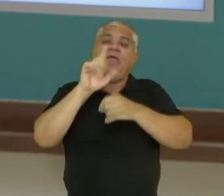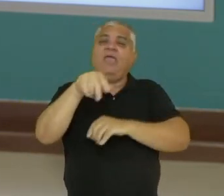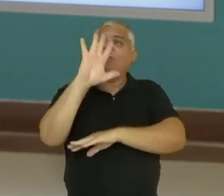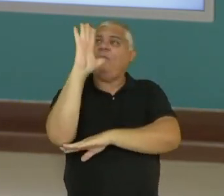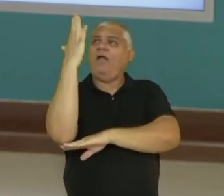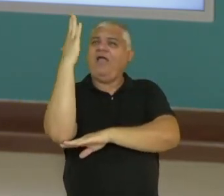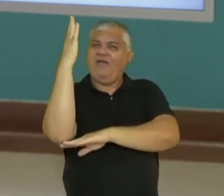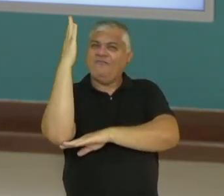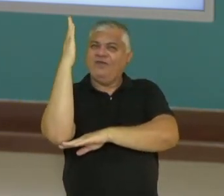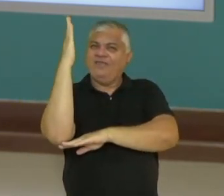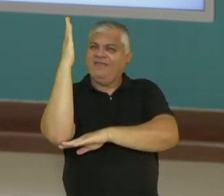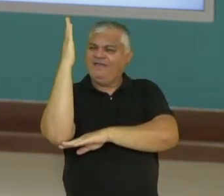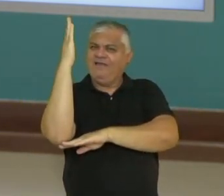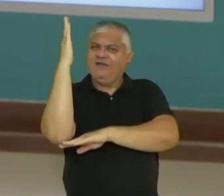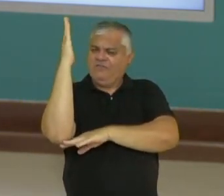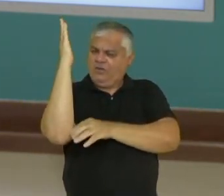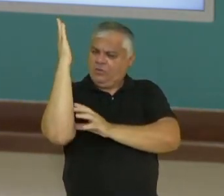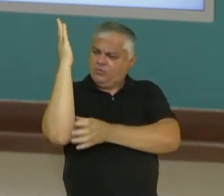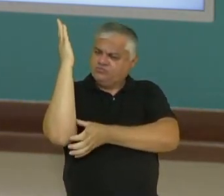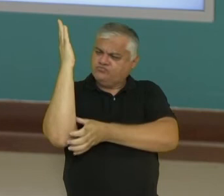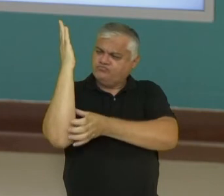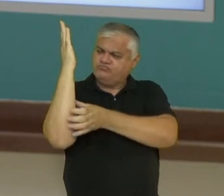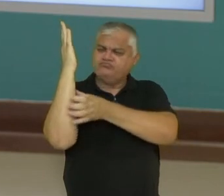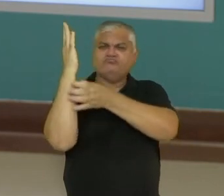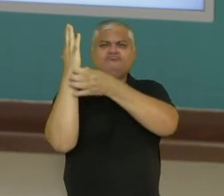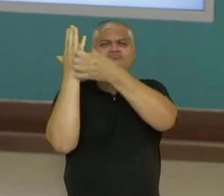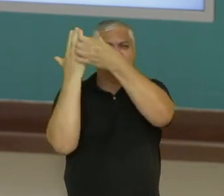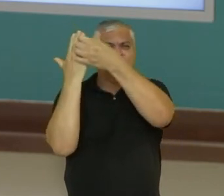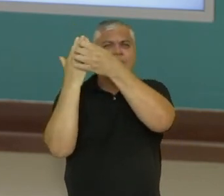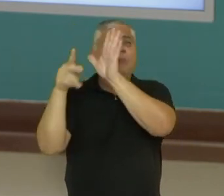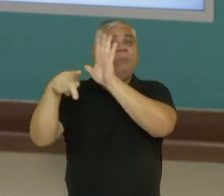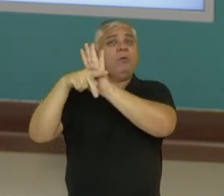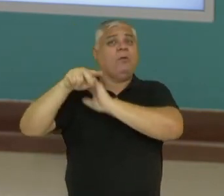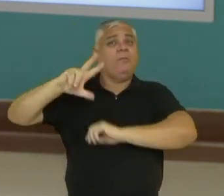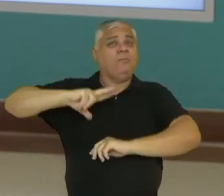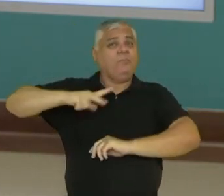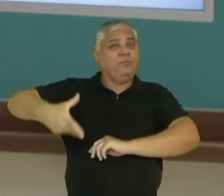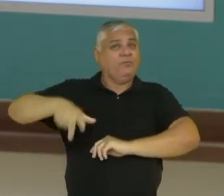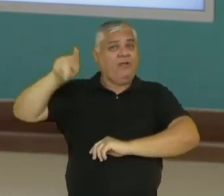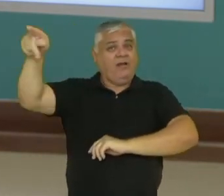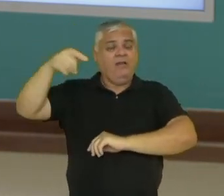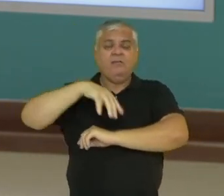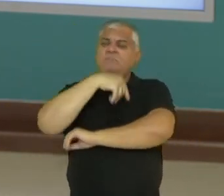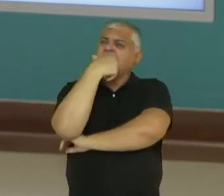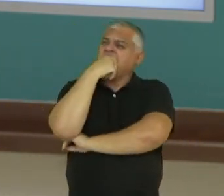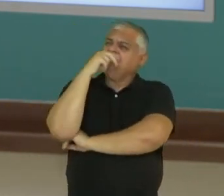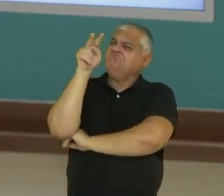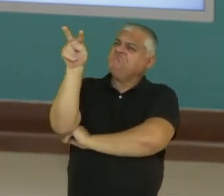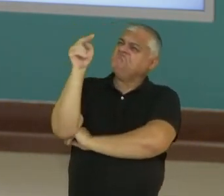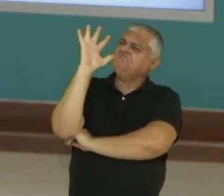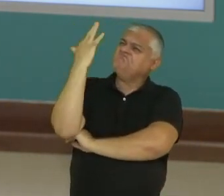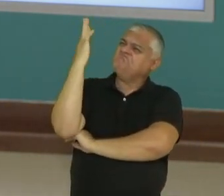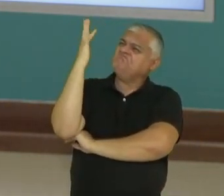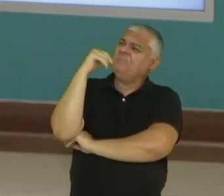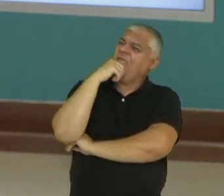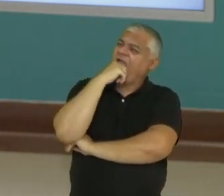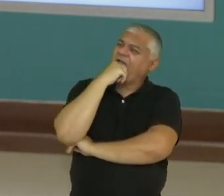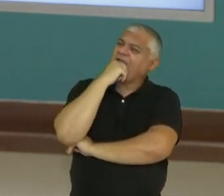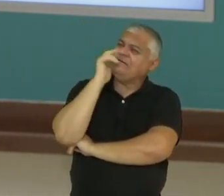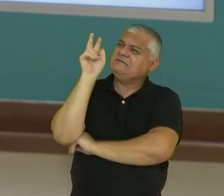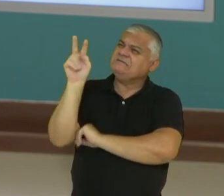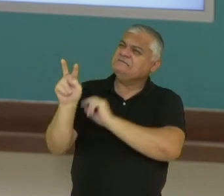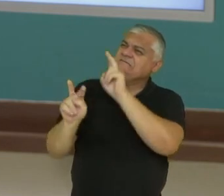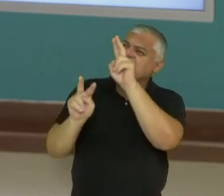chama sobreiro. É uma árvore típica mais lá de Portugal. Então, Robert Hooke observou ali, ele